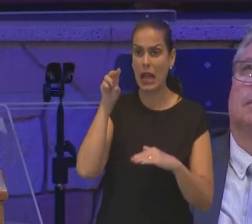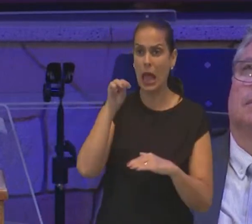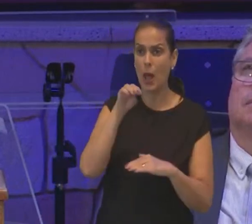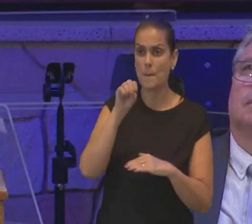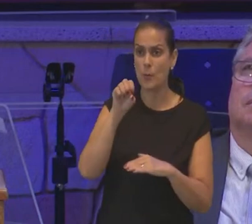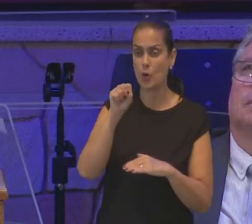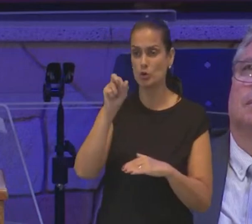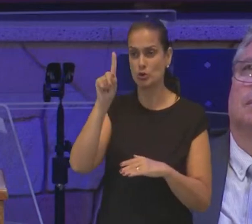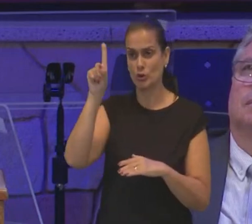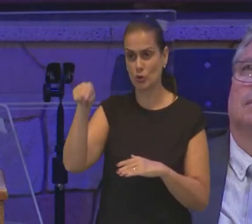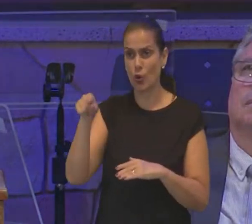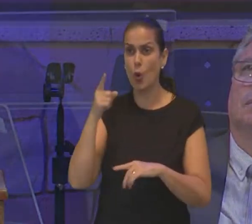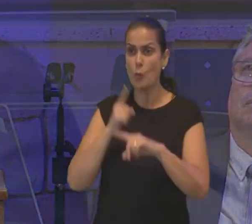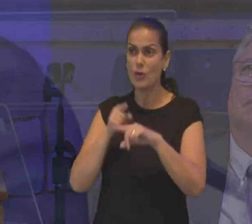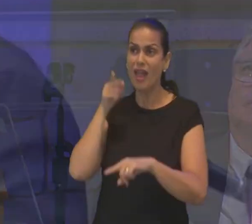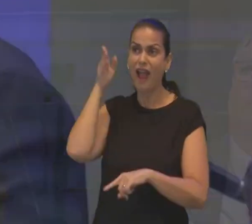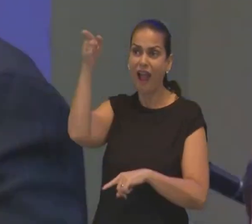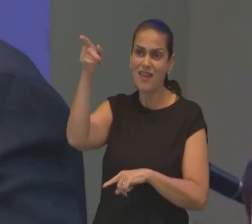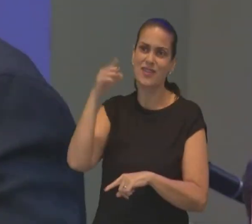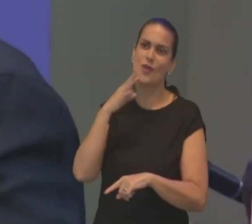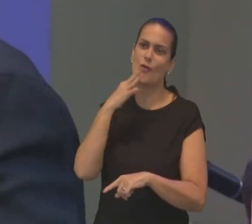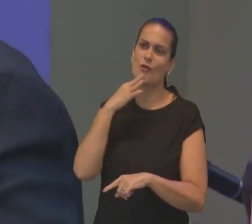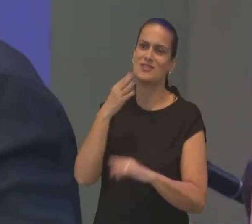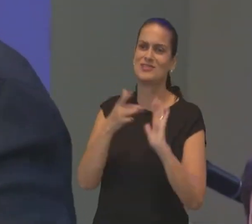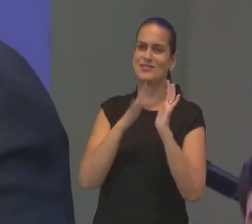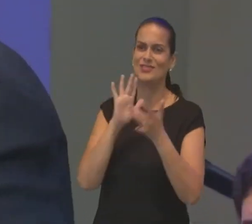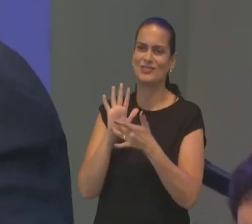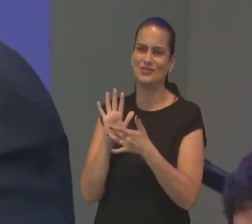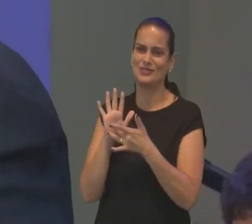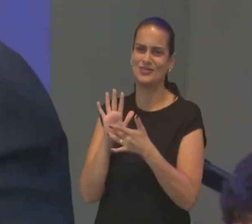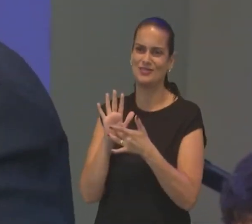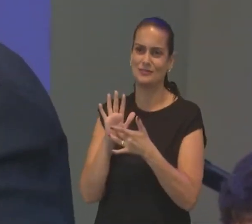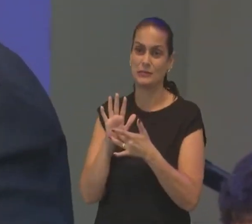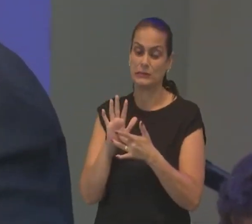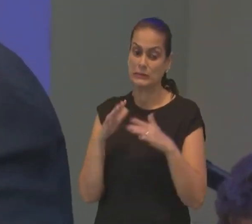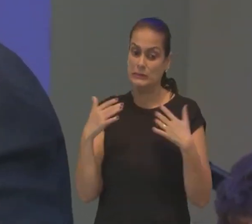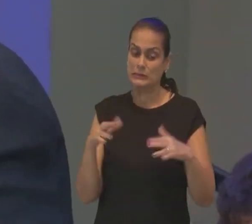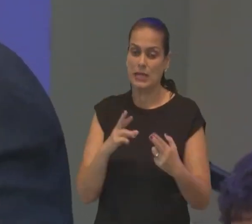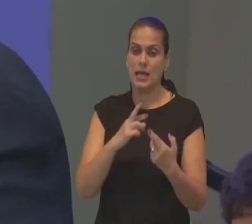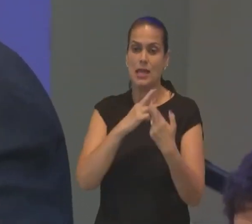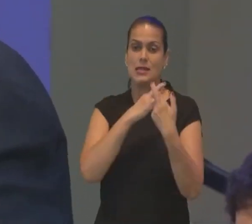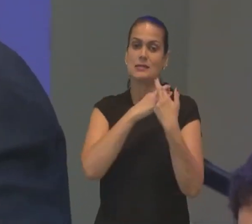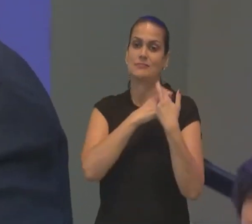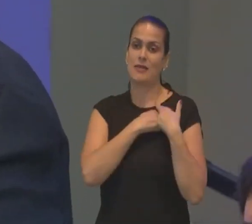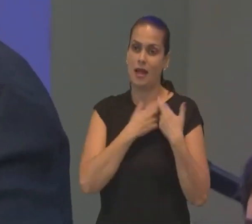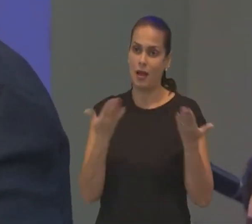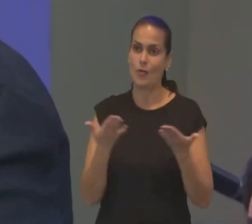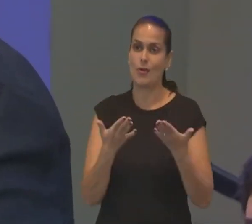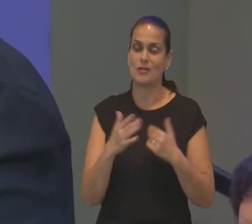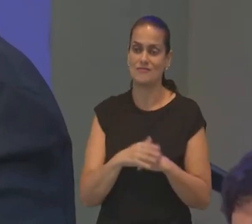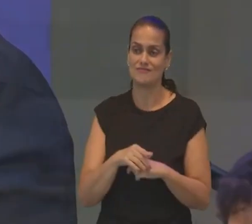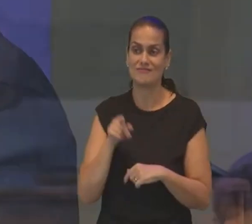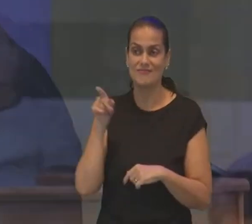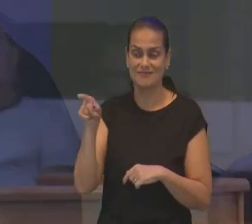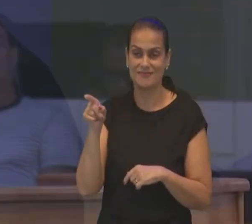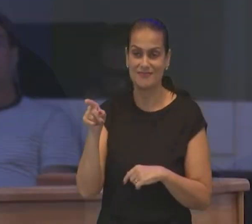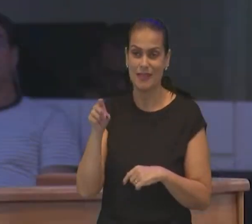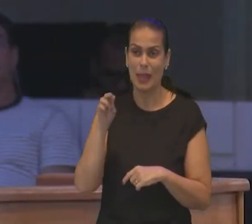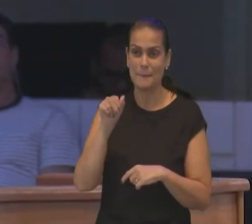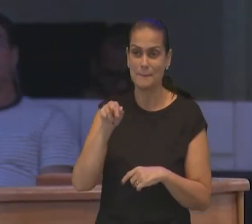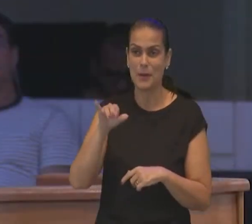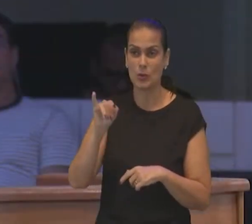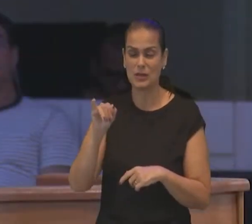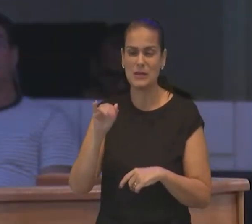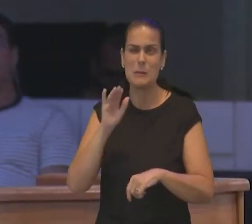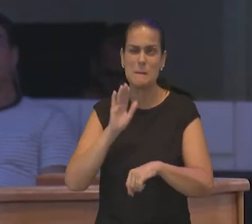que eu conheci Jesus. Aí nos traz uma responsabilidade. Esse pastor, e quando eu sair